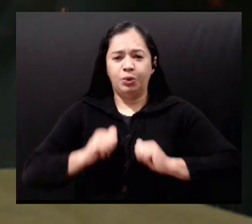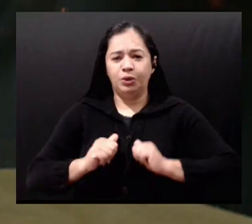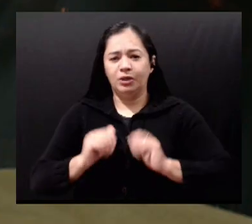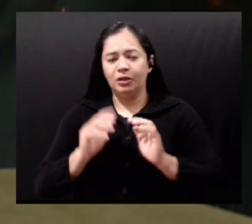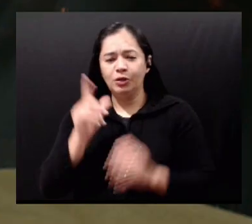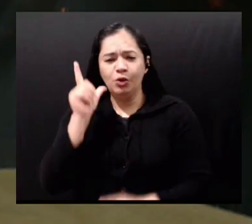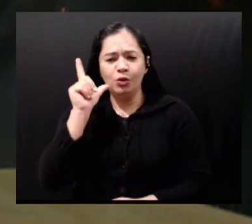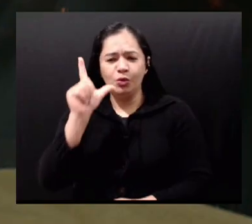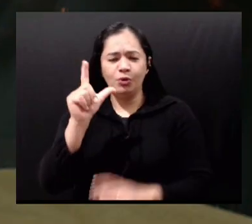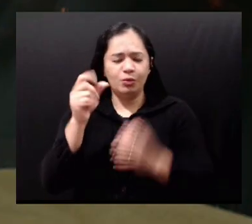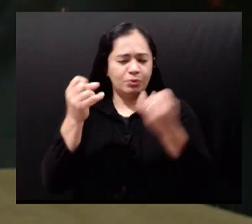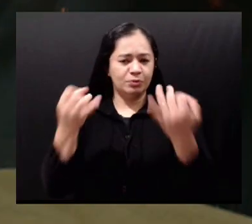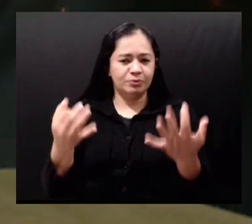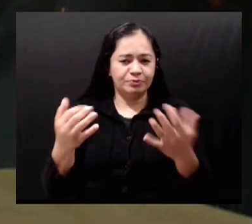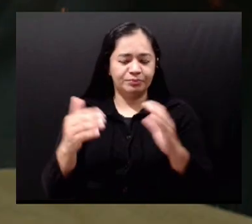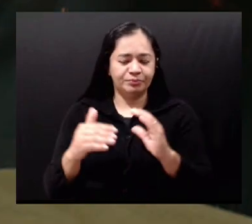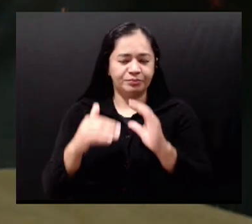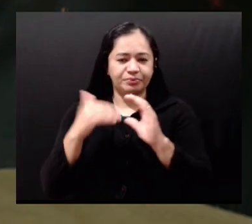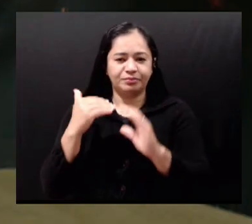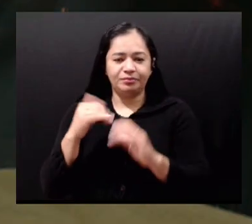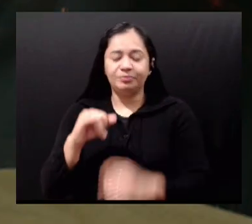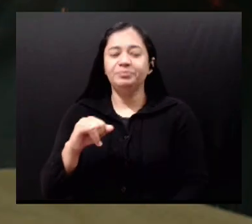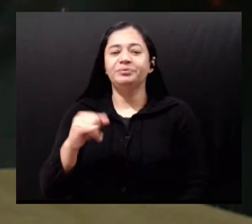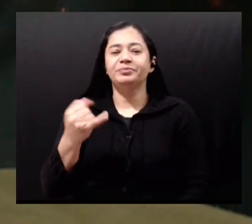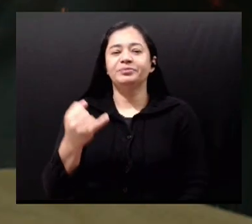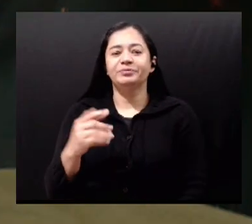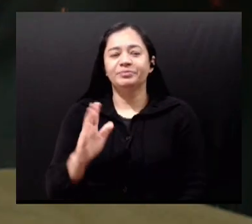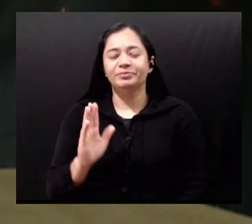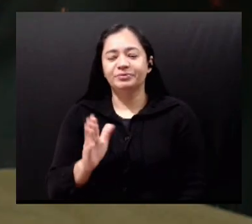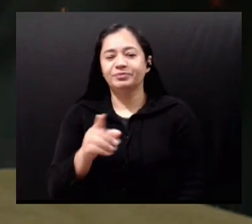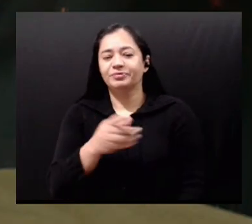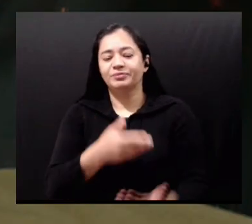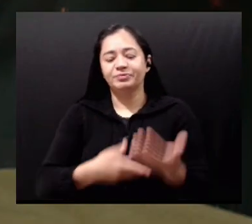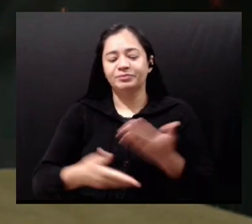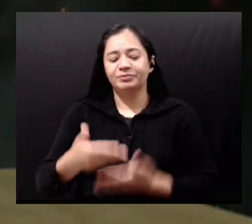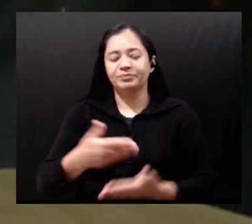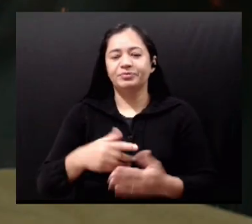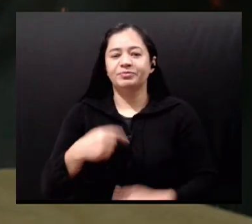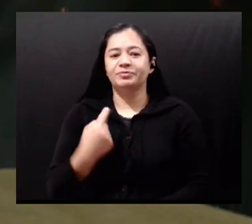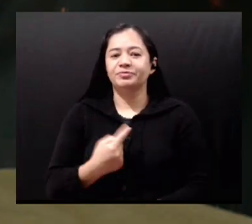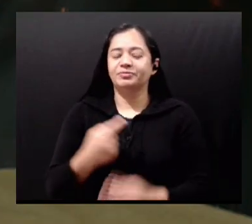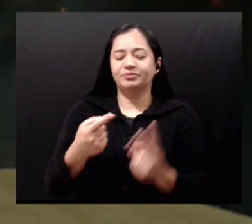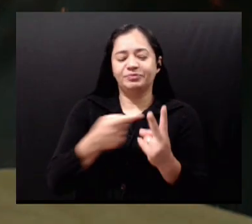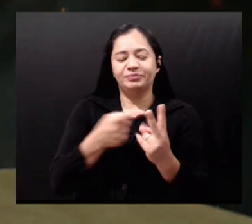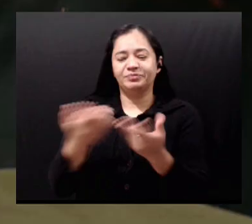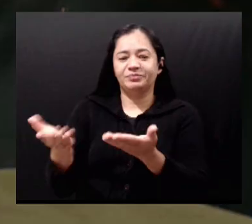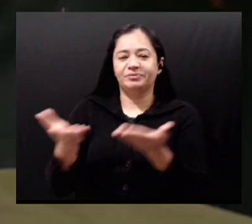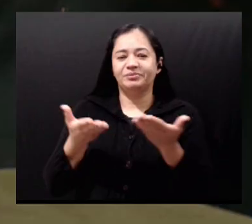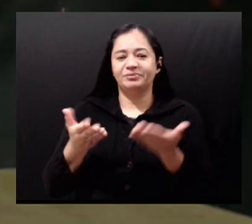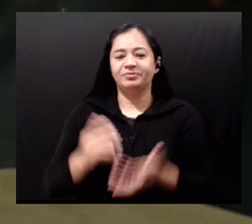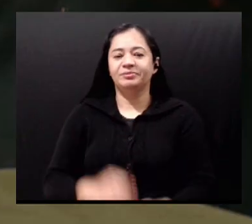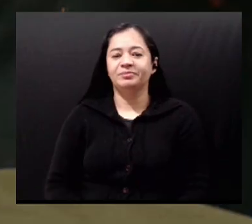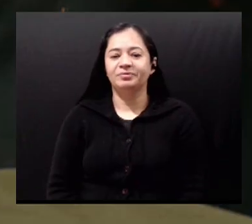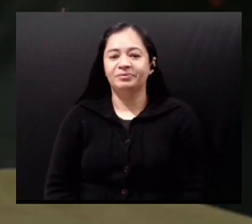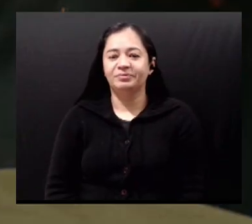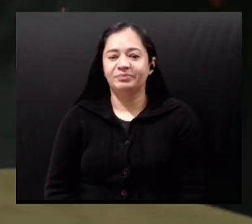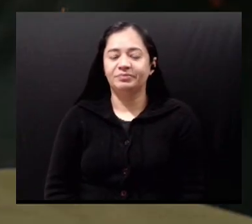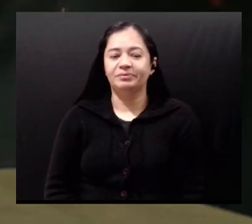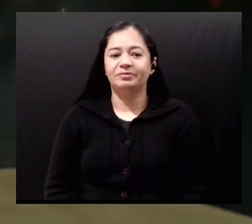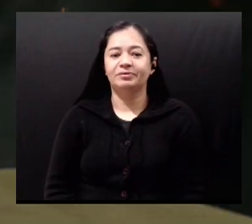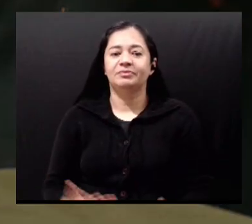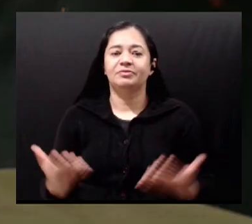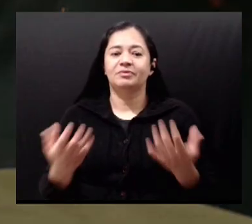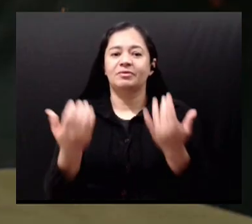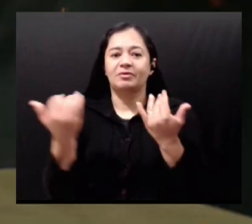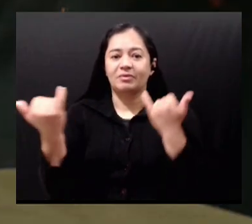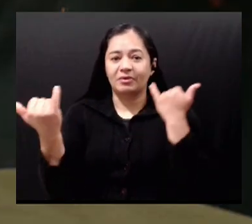Manda pra gente, aproveita que já já você interage também com as nossas convidadas. Vamos para a informação. Fim de